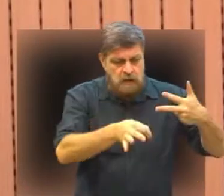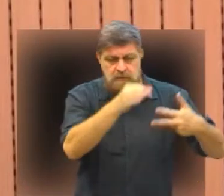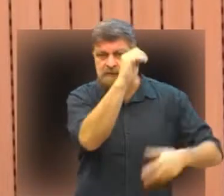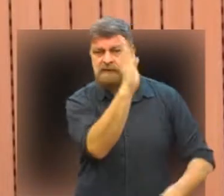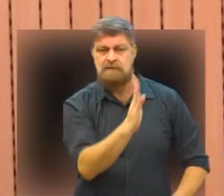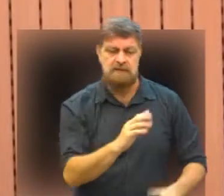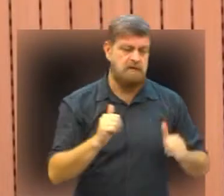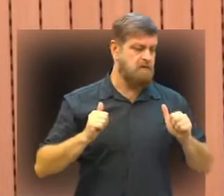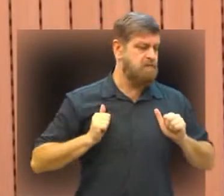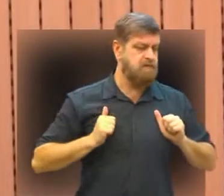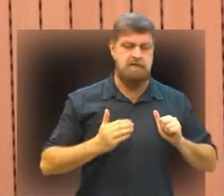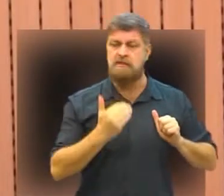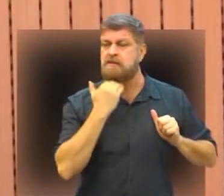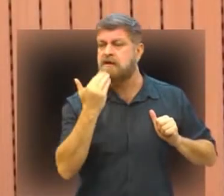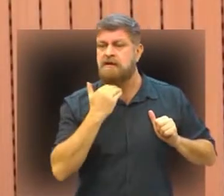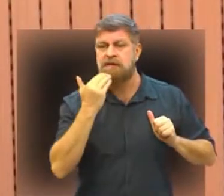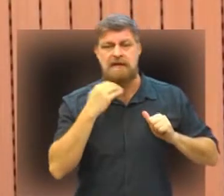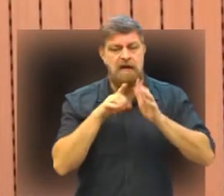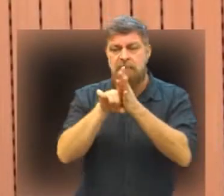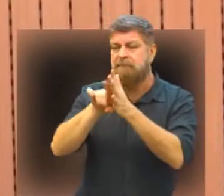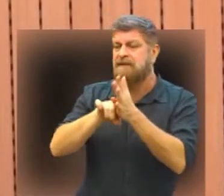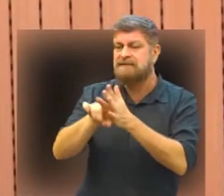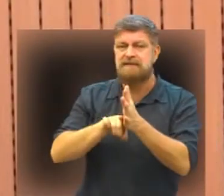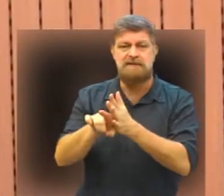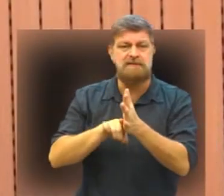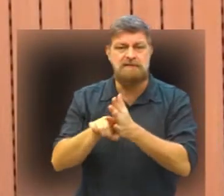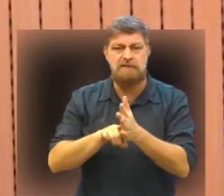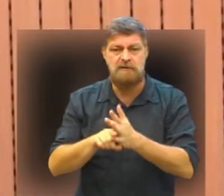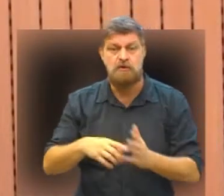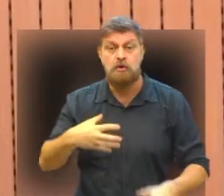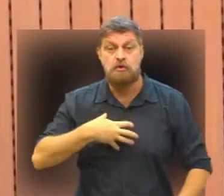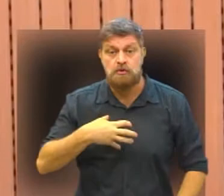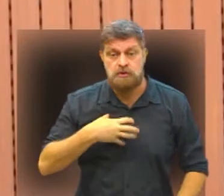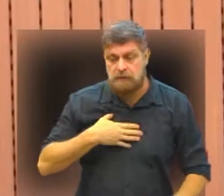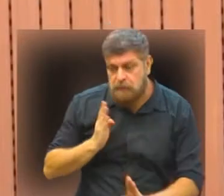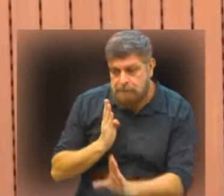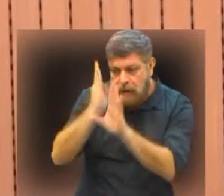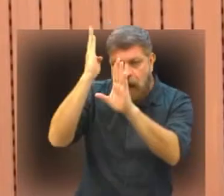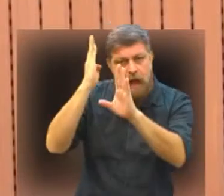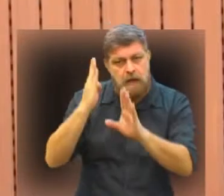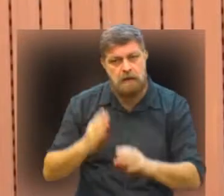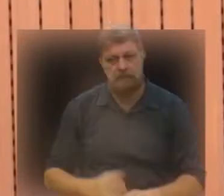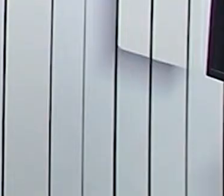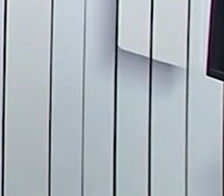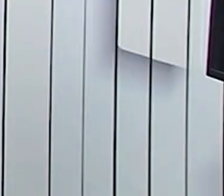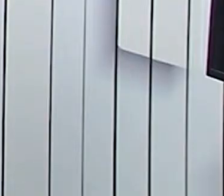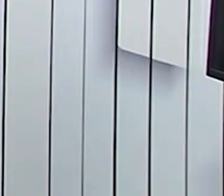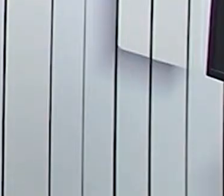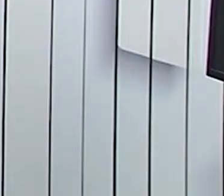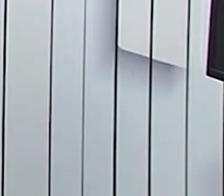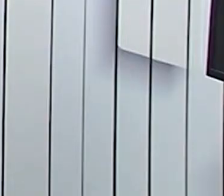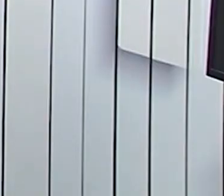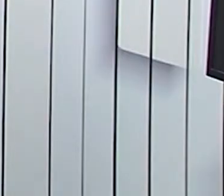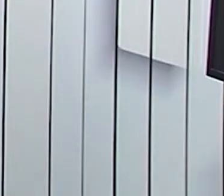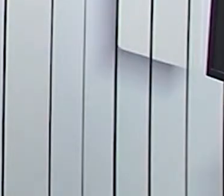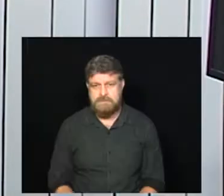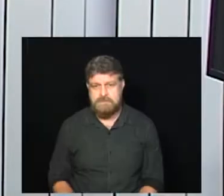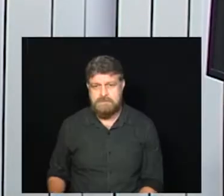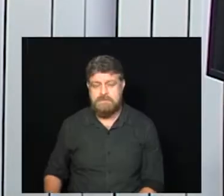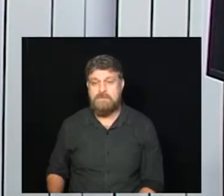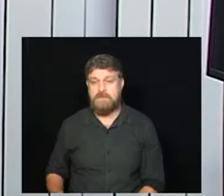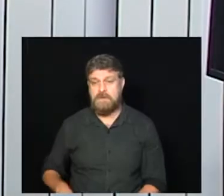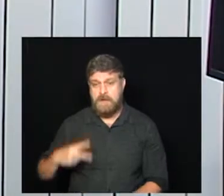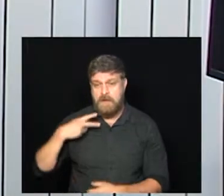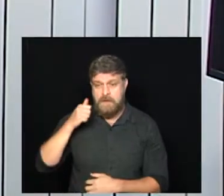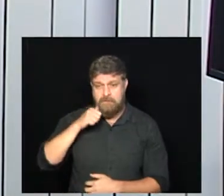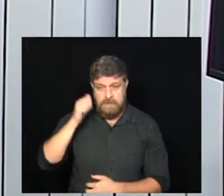a justiça brasileira por não ter dado continuidade nas investigações na maneira que deveria ter sido feita. Olha só, a vereadora Guida